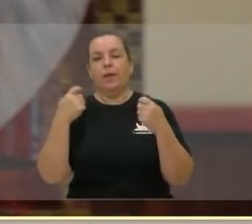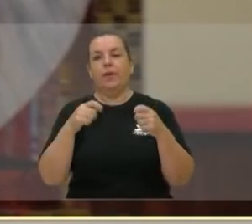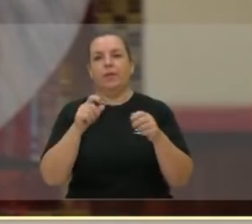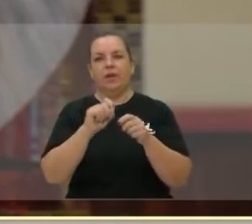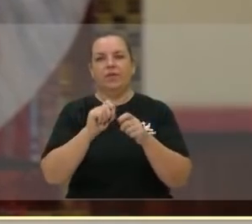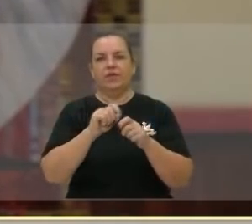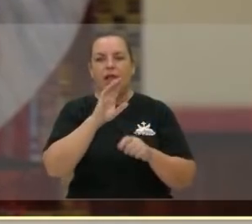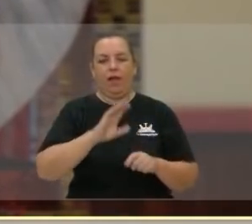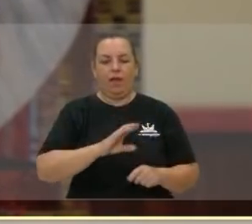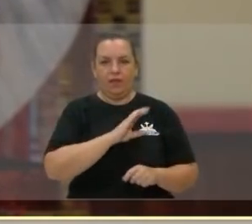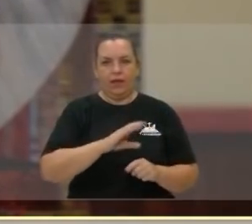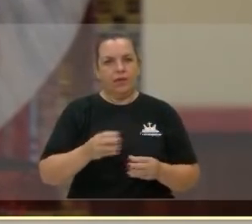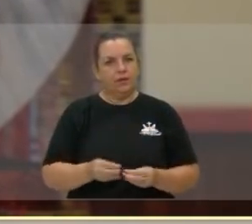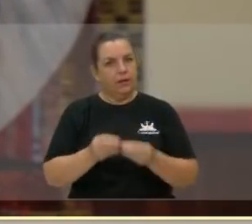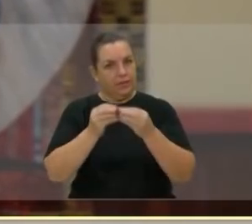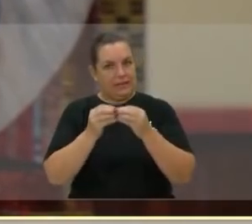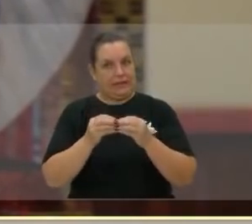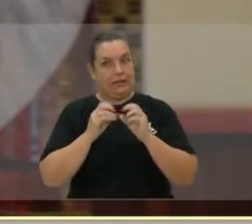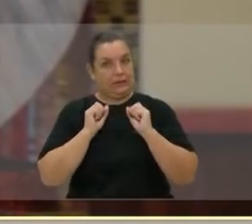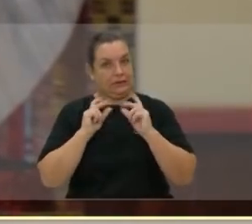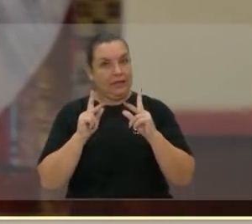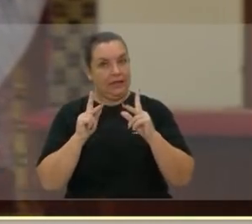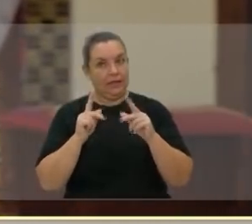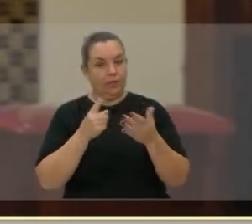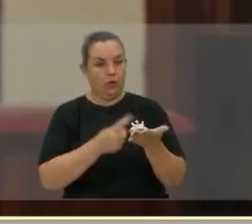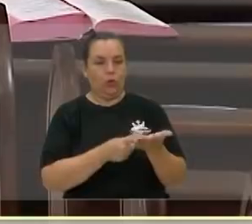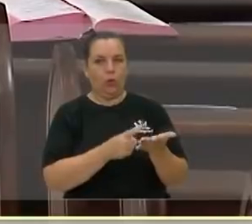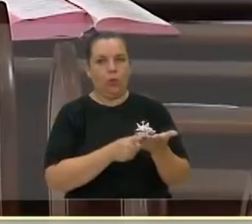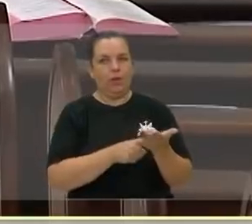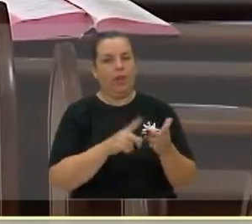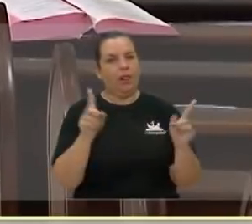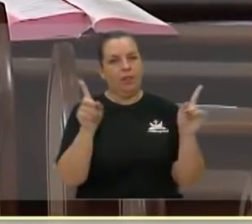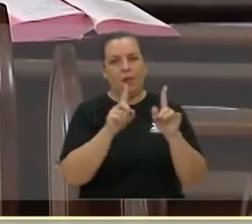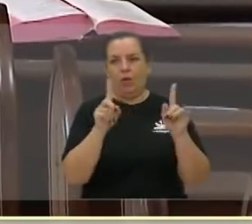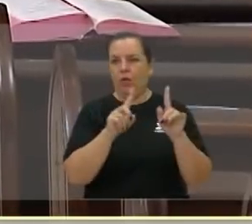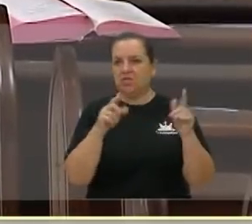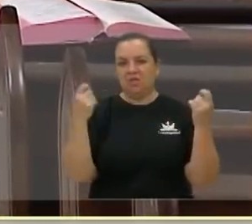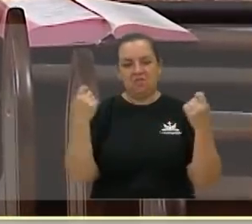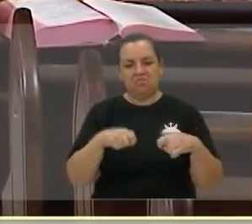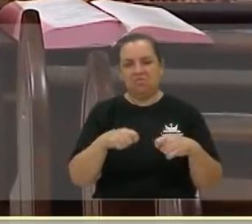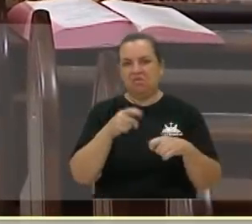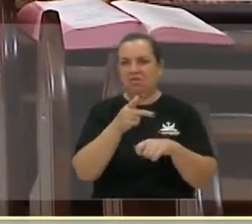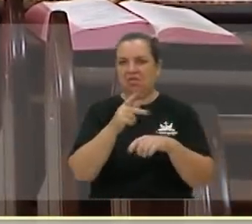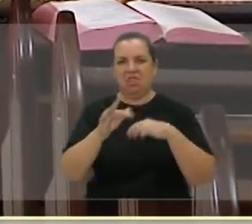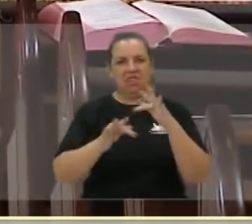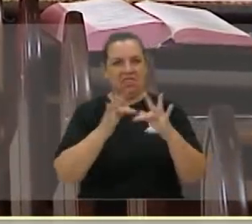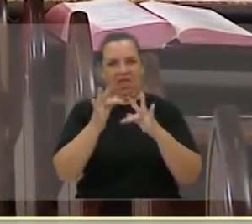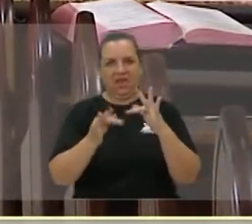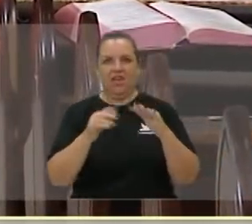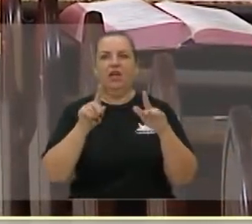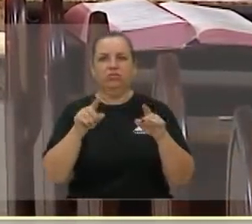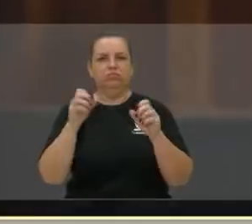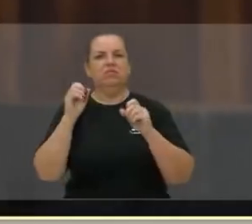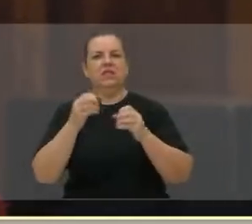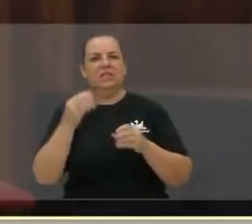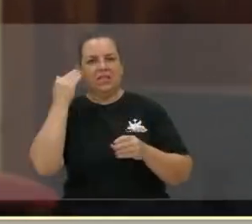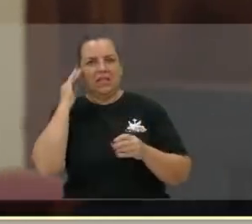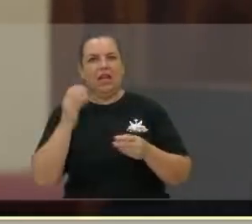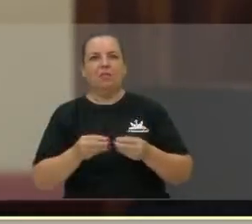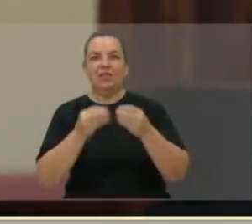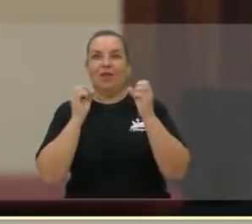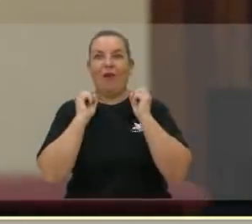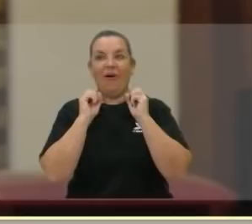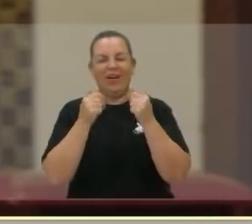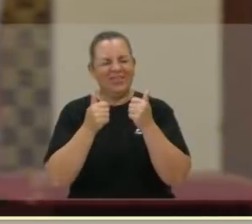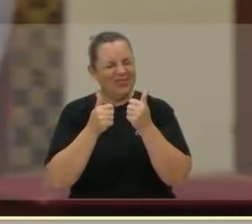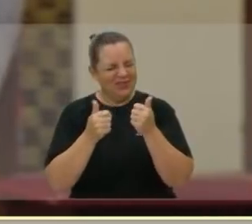missa, por isso eu já estou explicando. Combinado? Não é só capacidade técnica não, é entender a missa. E isso